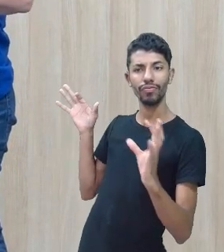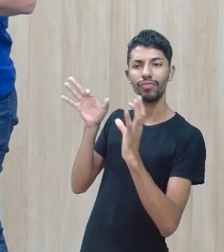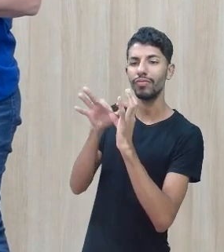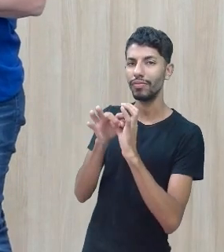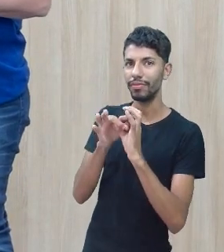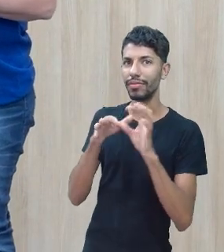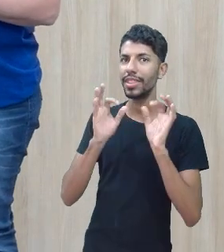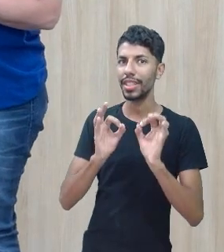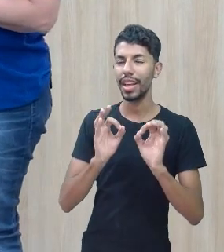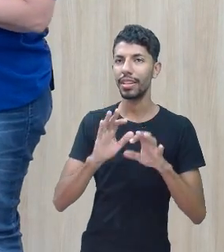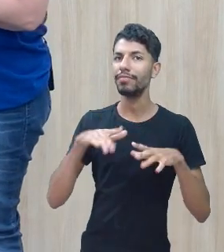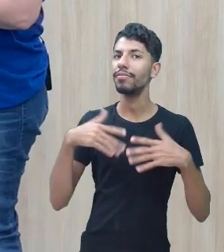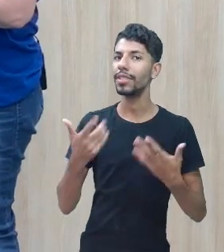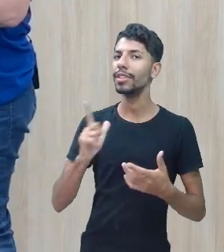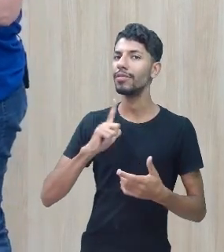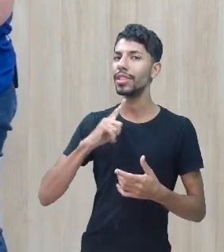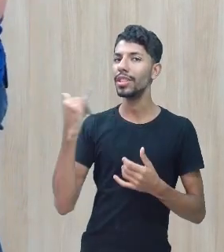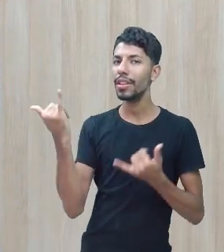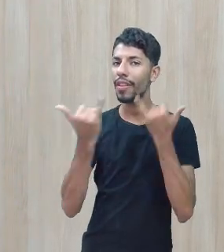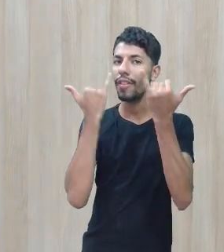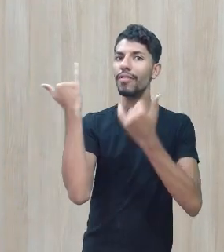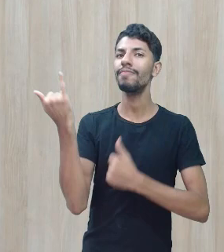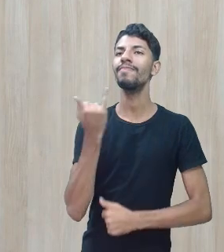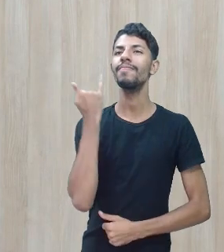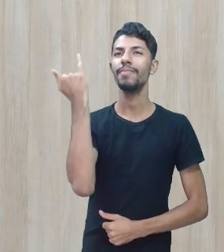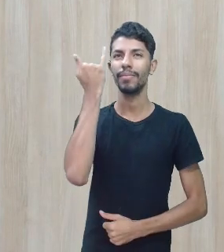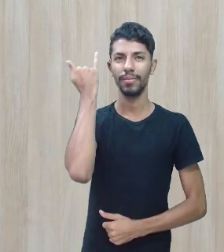para vocês.